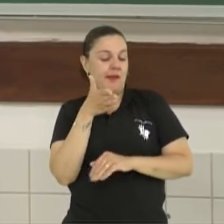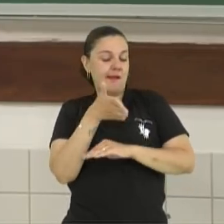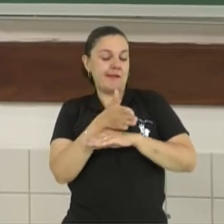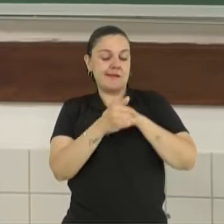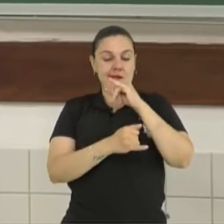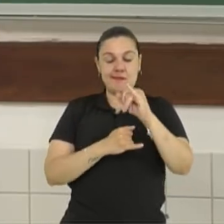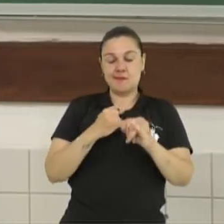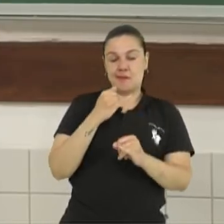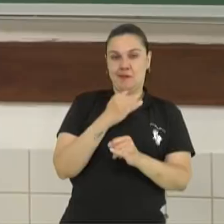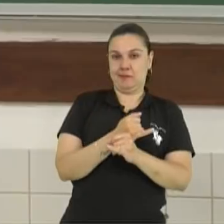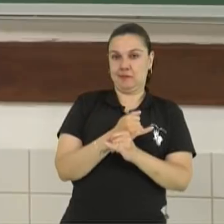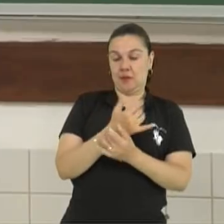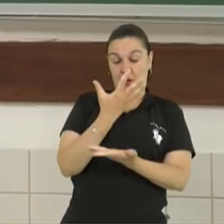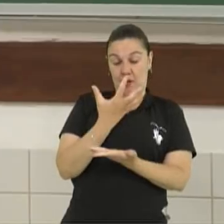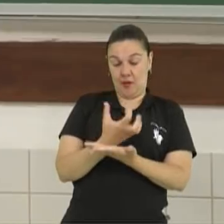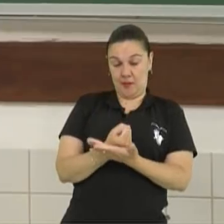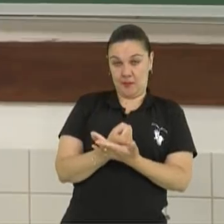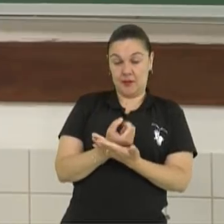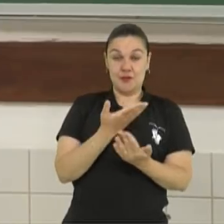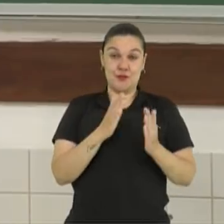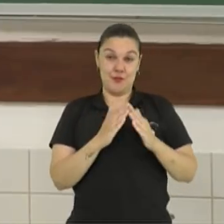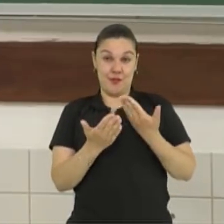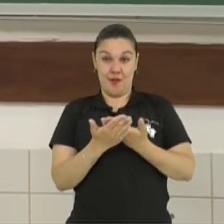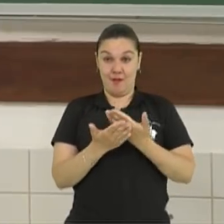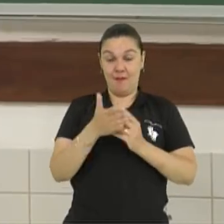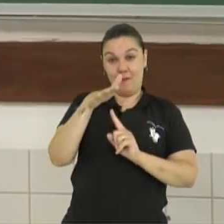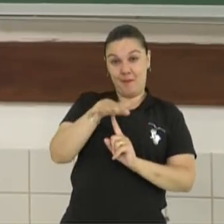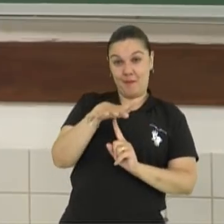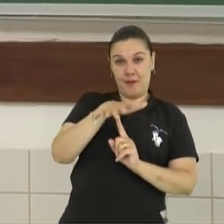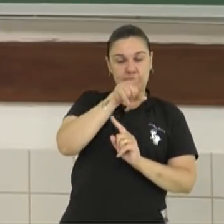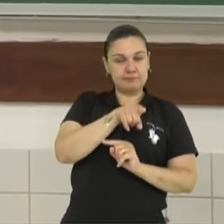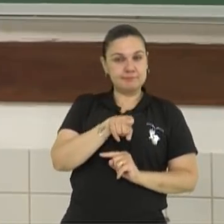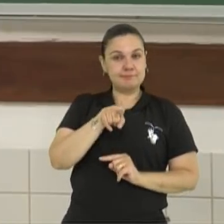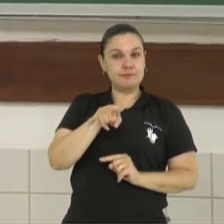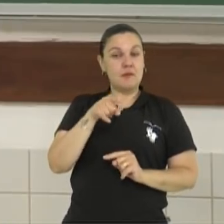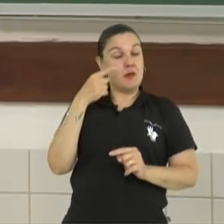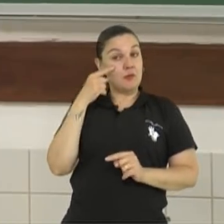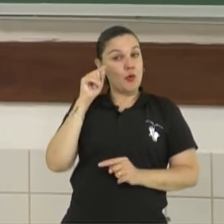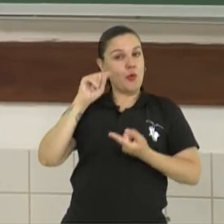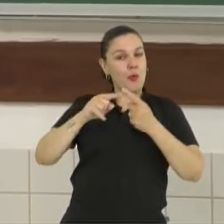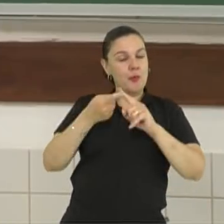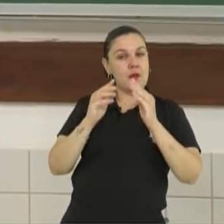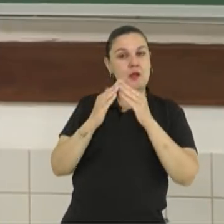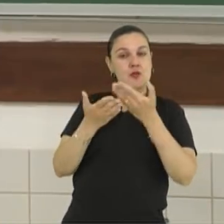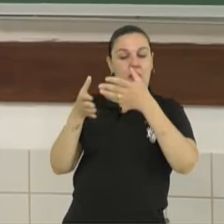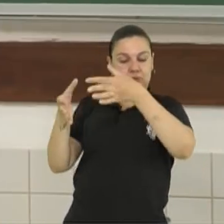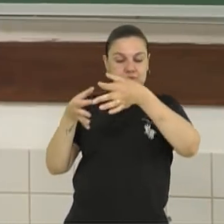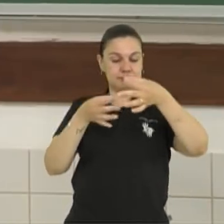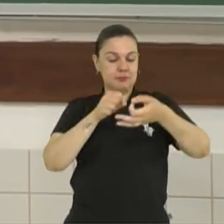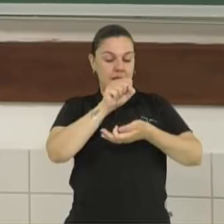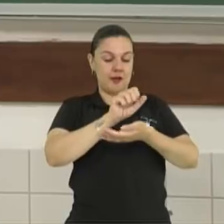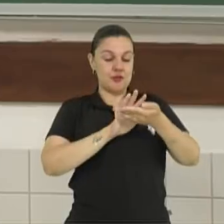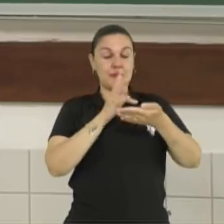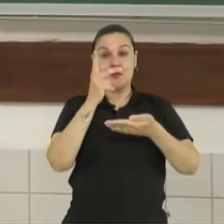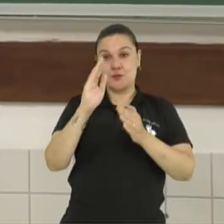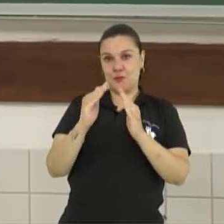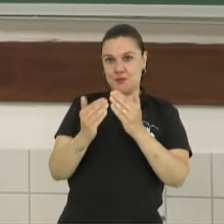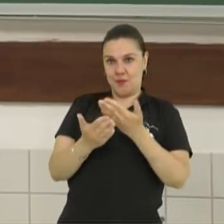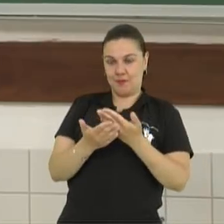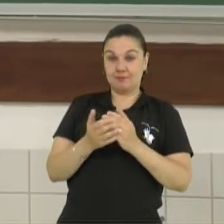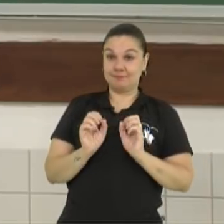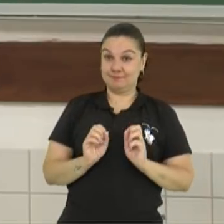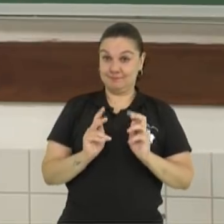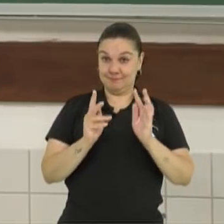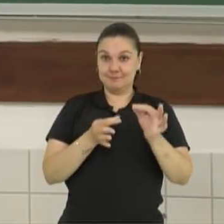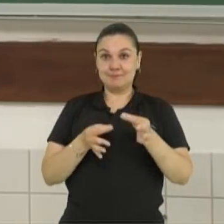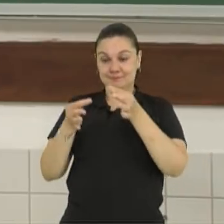algum motivo está sem acesso ao aplicativo, fique atento ao prazo de retirada e entrega das atividades impressas na sua